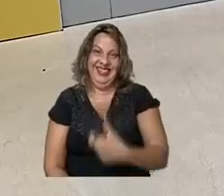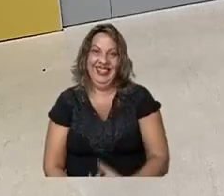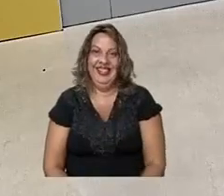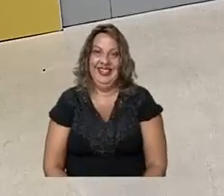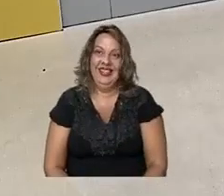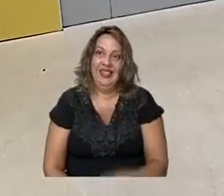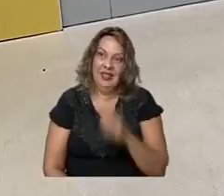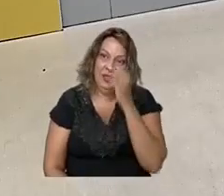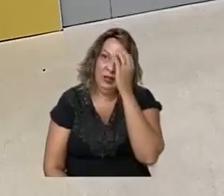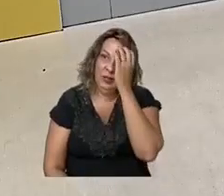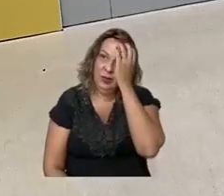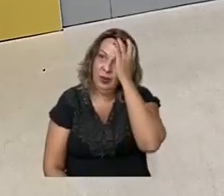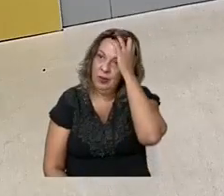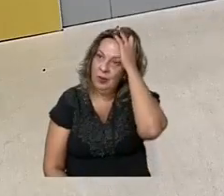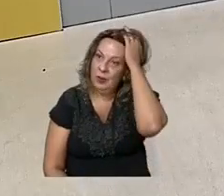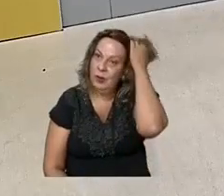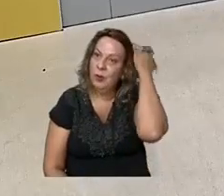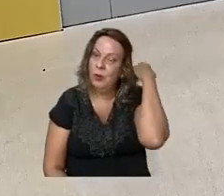26.